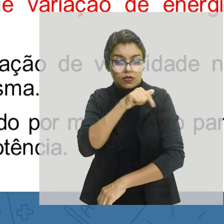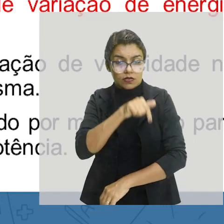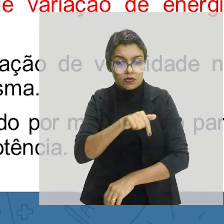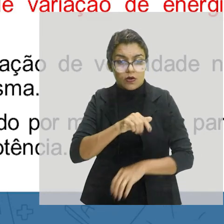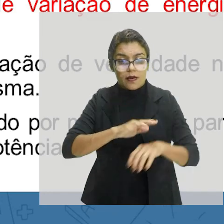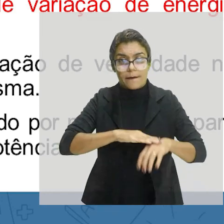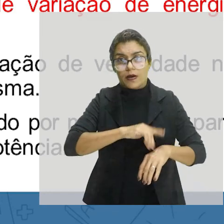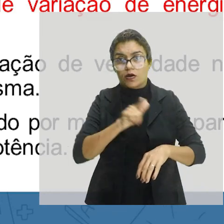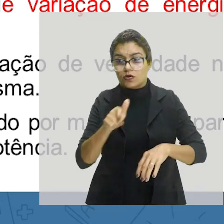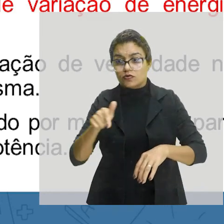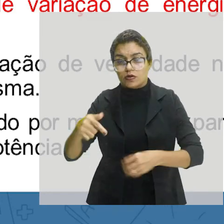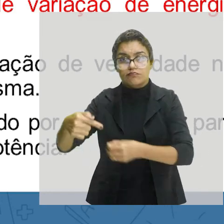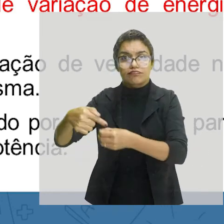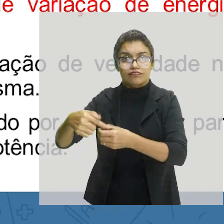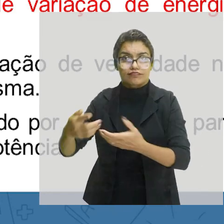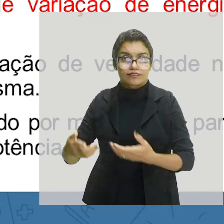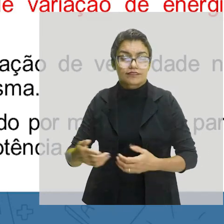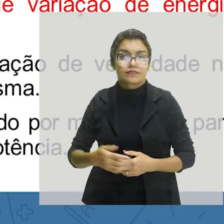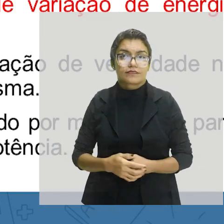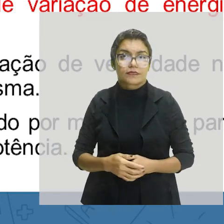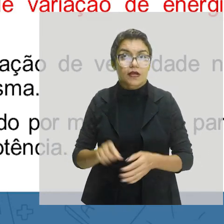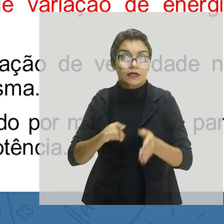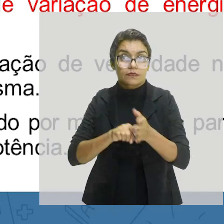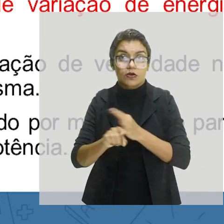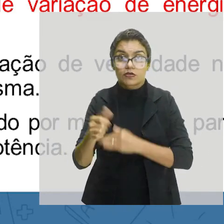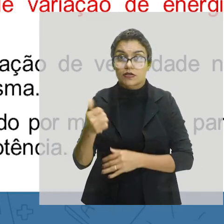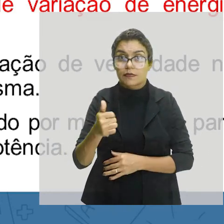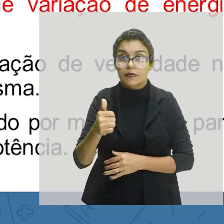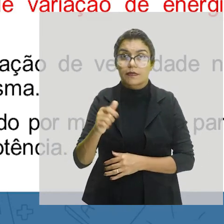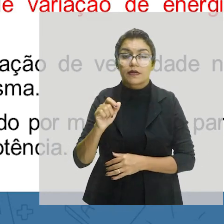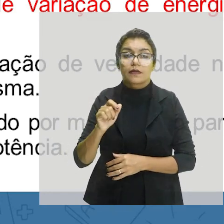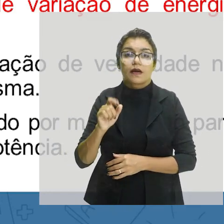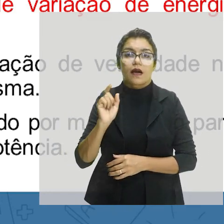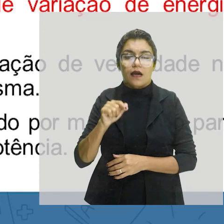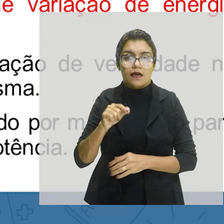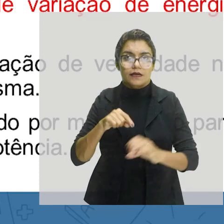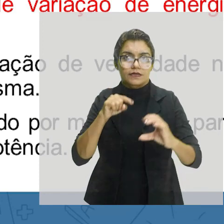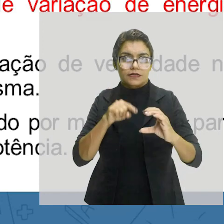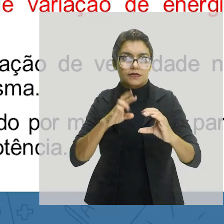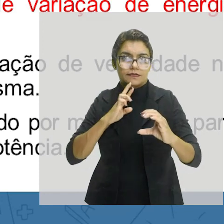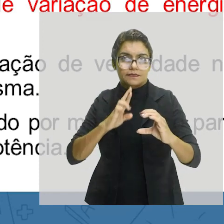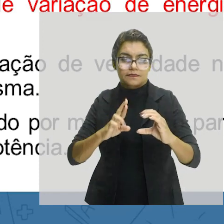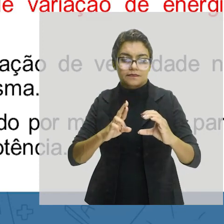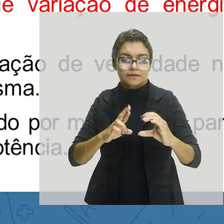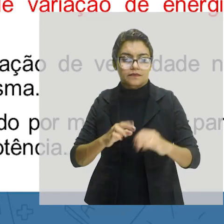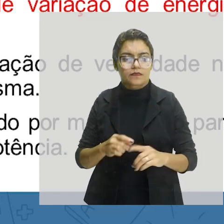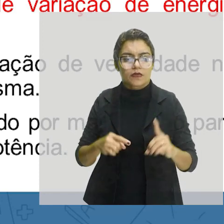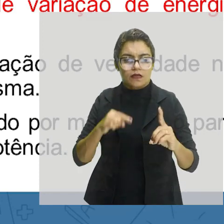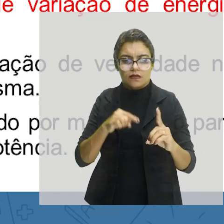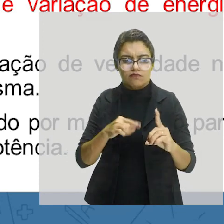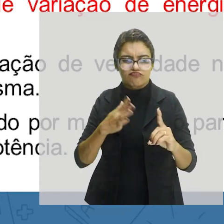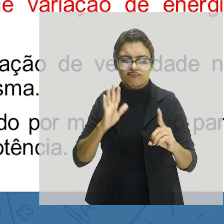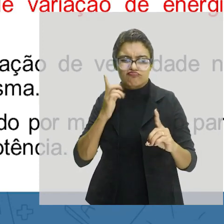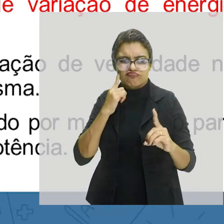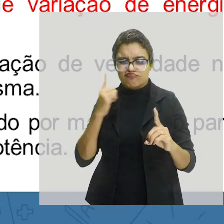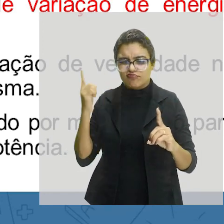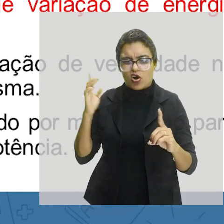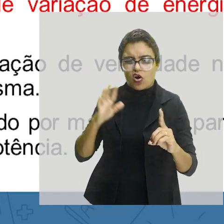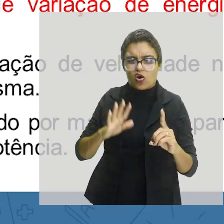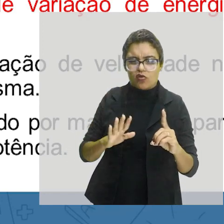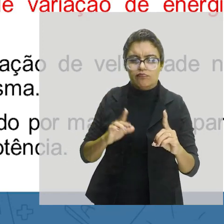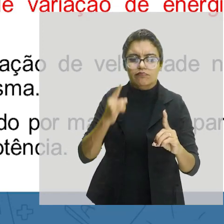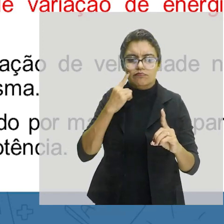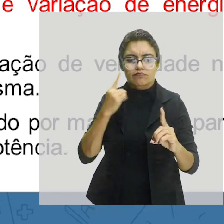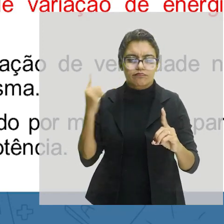gasolina. Então a resposta da primeira é a letra C, né? A letra D, ó. Como ambas as versões apresentam a